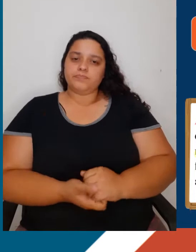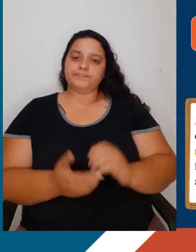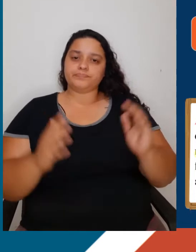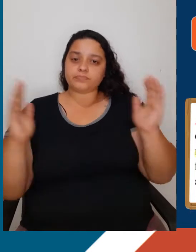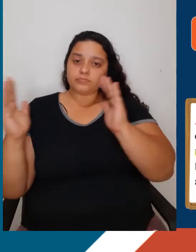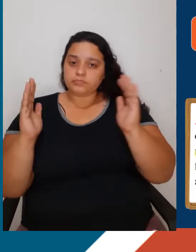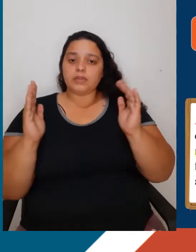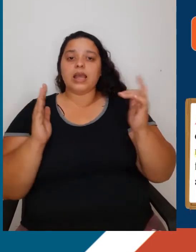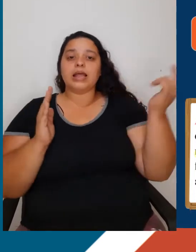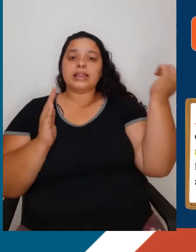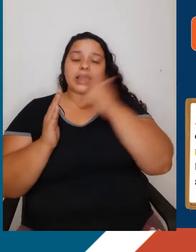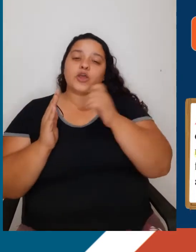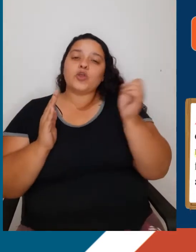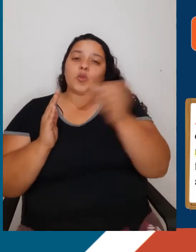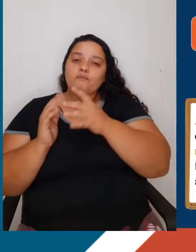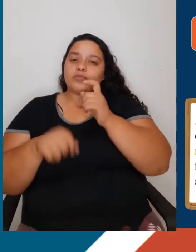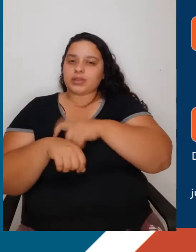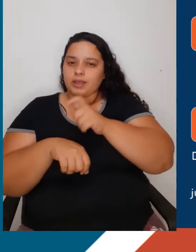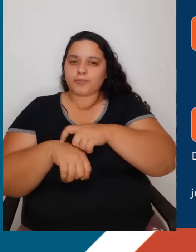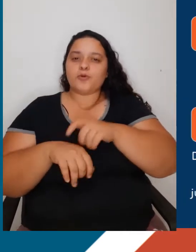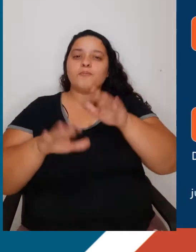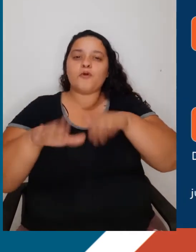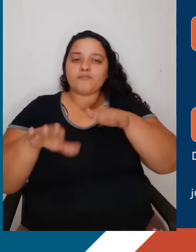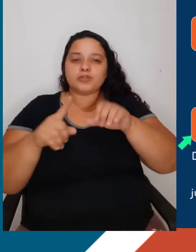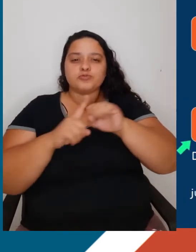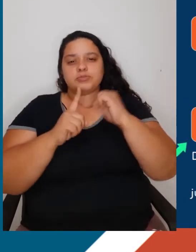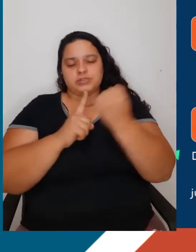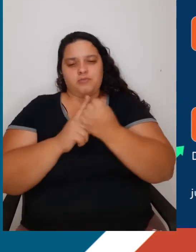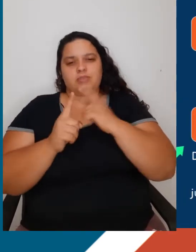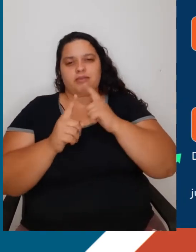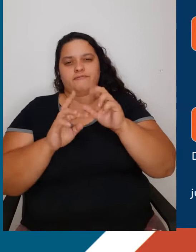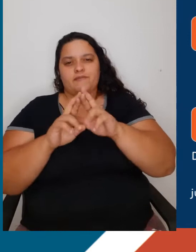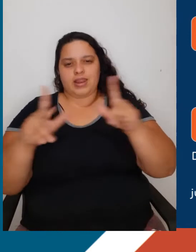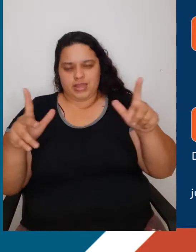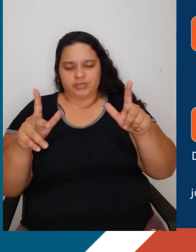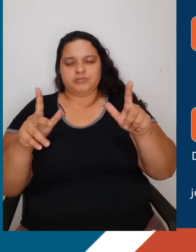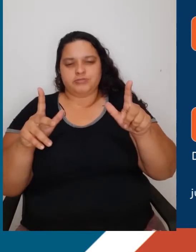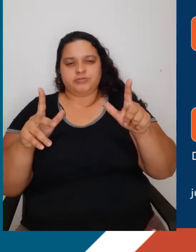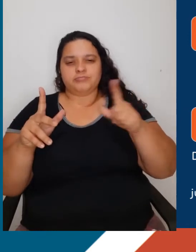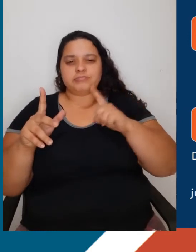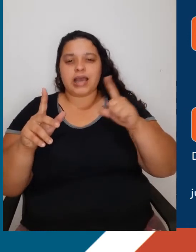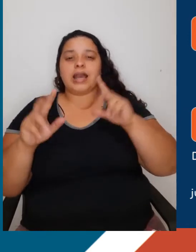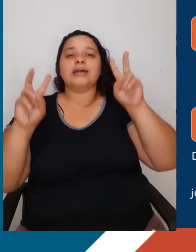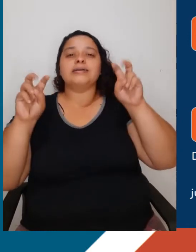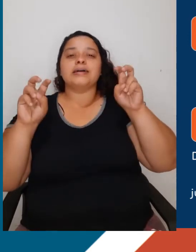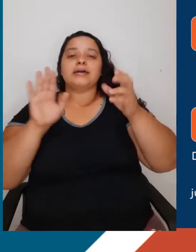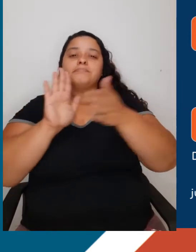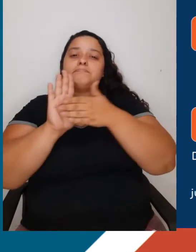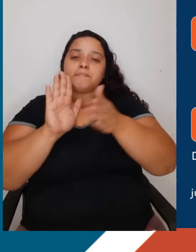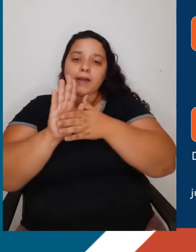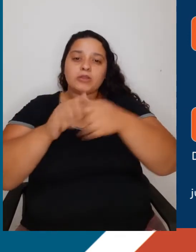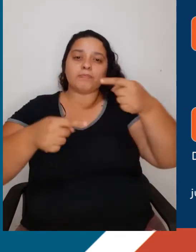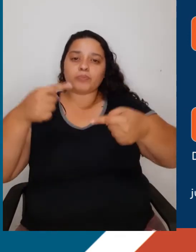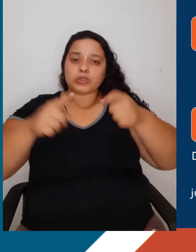a isso, ganham mais força no novo milênio movimentos sociais de diferentes bandeiras, que procuram trazer como pauta para a política